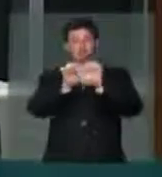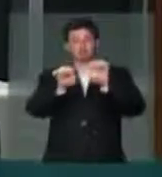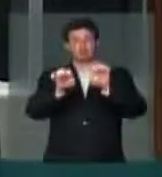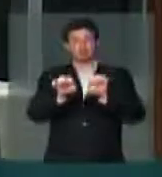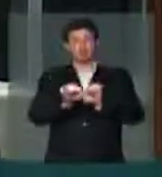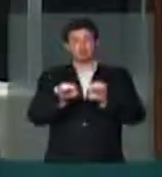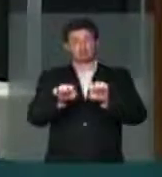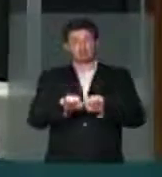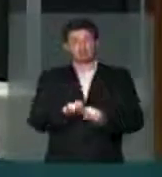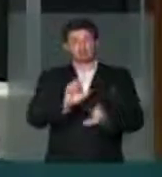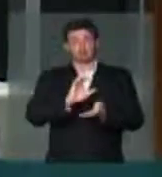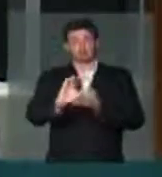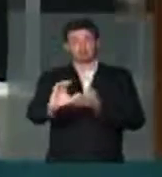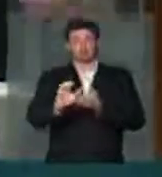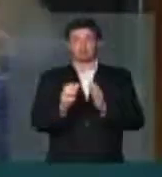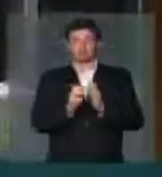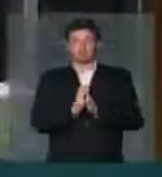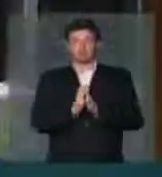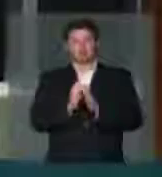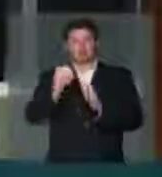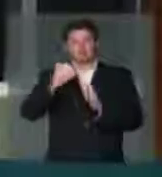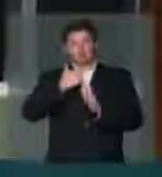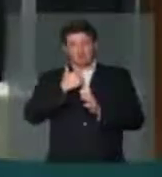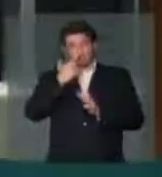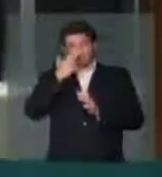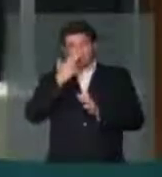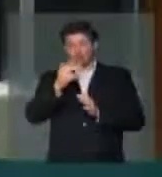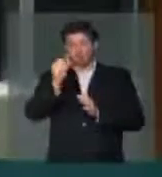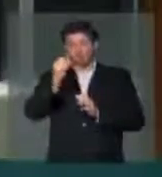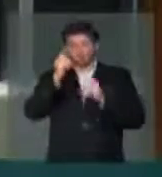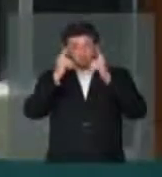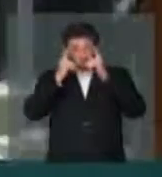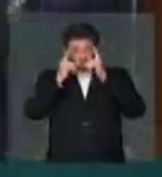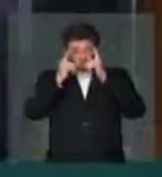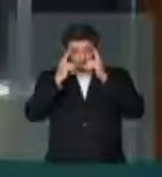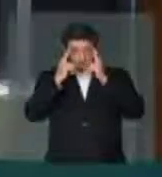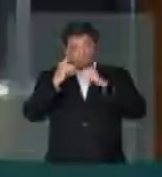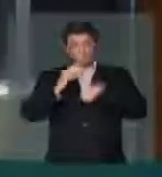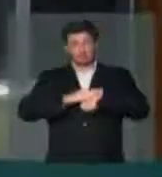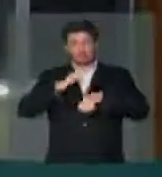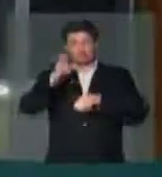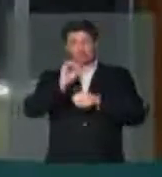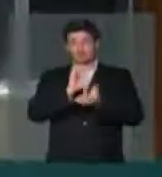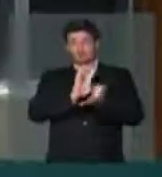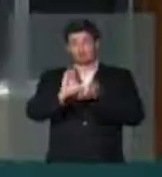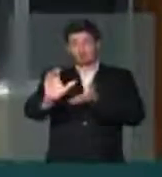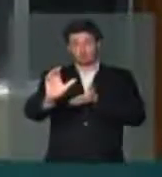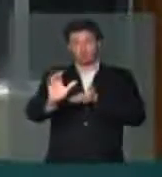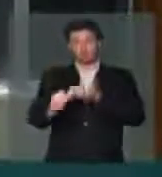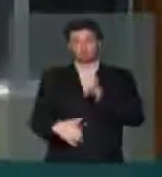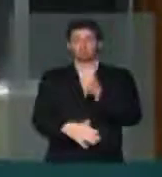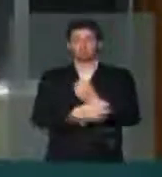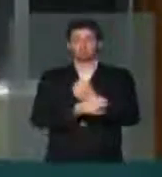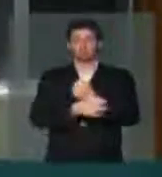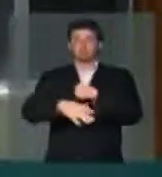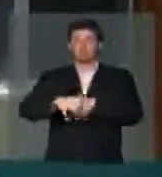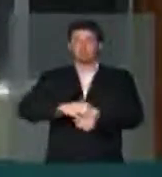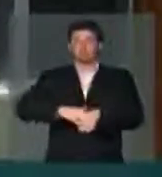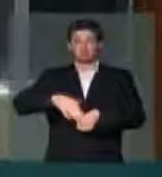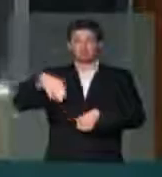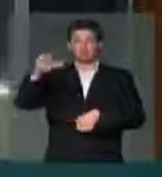de financiamento. Penso que um maior o volume de recurso garante uma